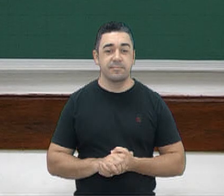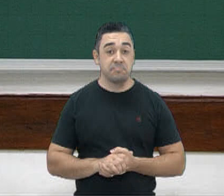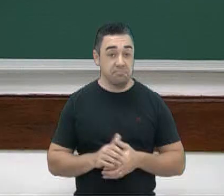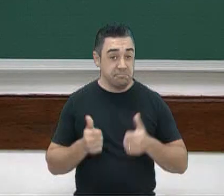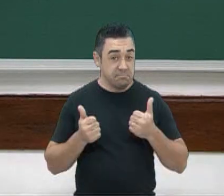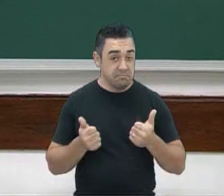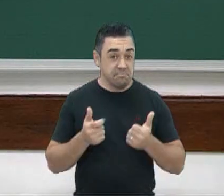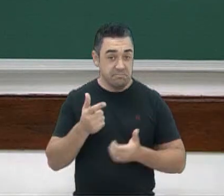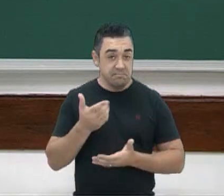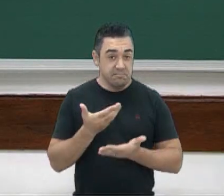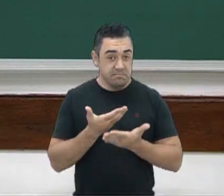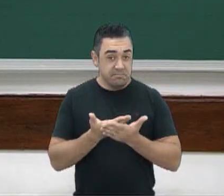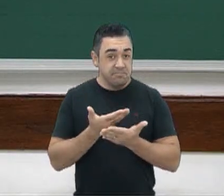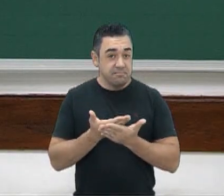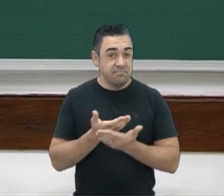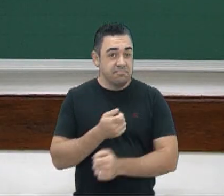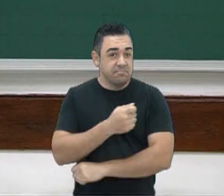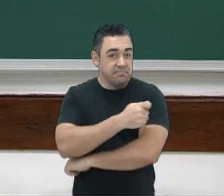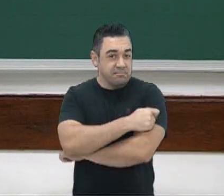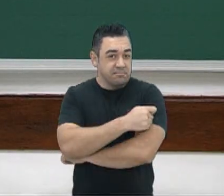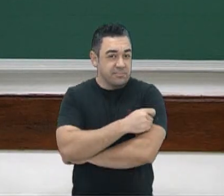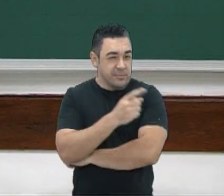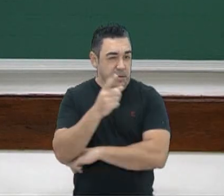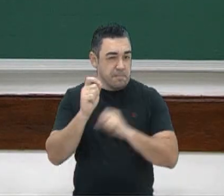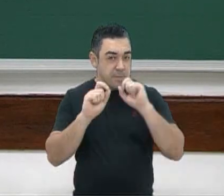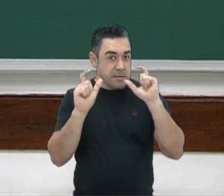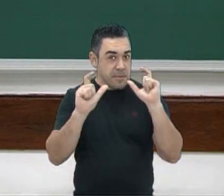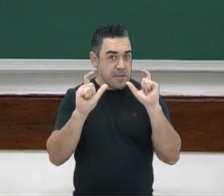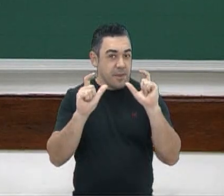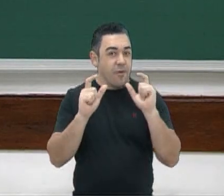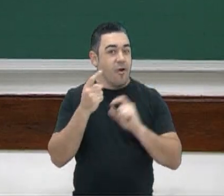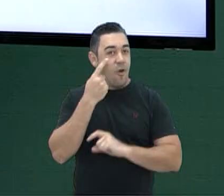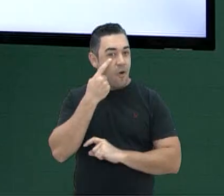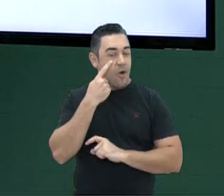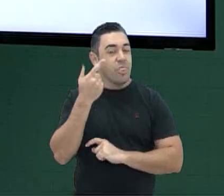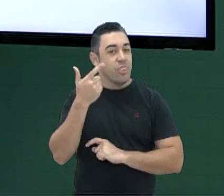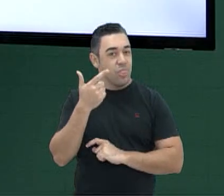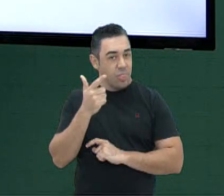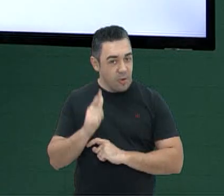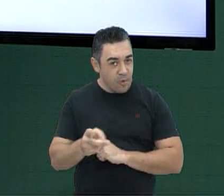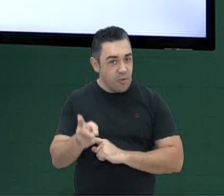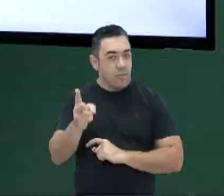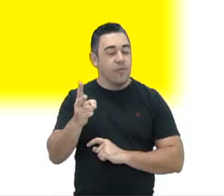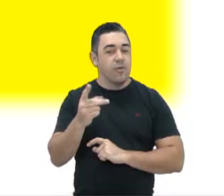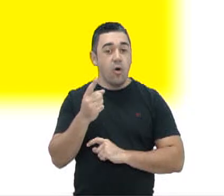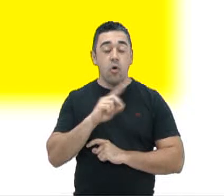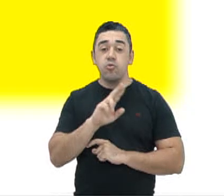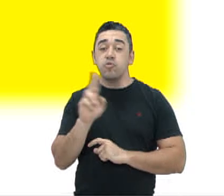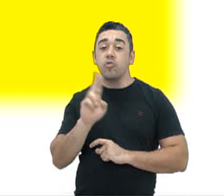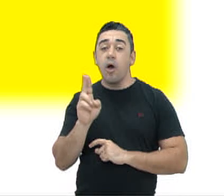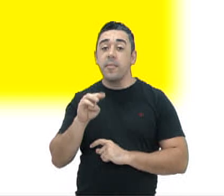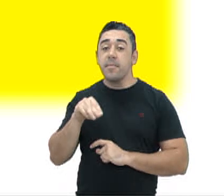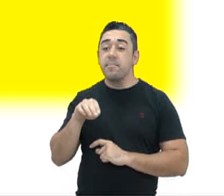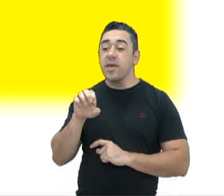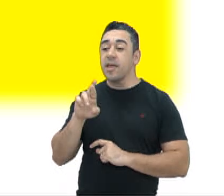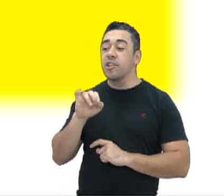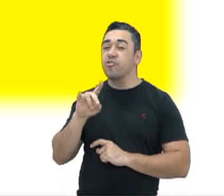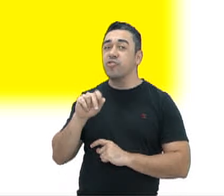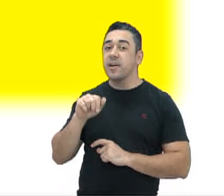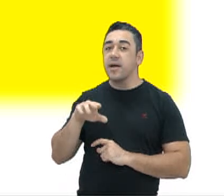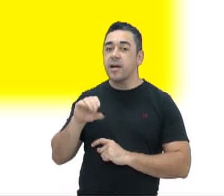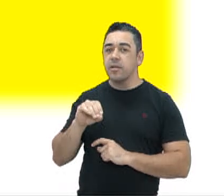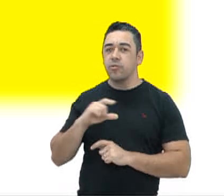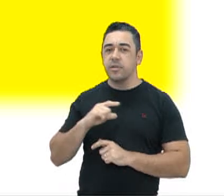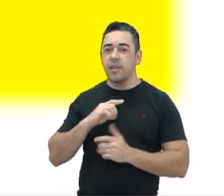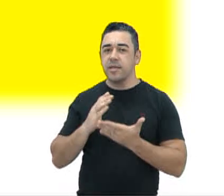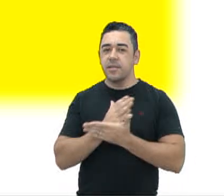Muito bem, estudante. Acho que você prestou atenção na nossa questão. Vamos lá de novo. Qual é o nome dado ao principal meridiano que divide nosso planeta em